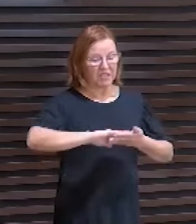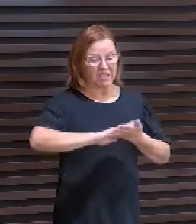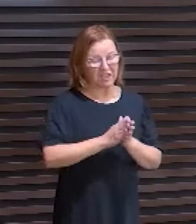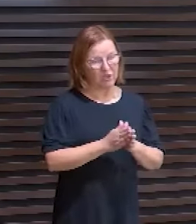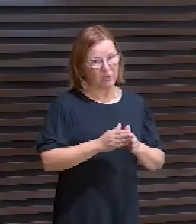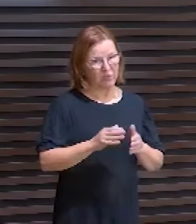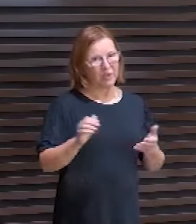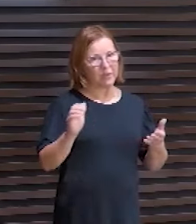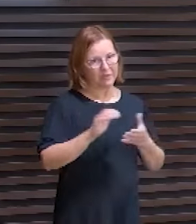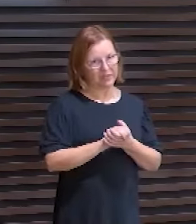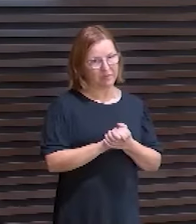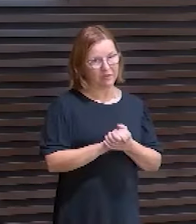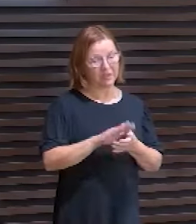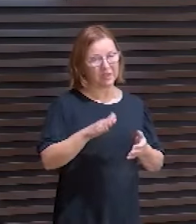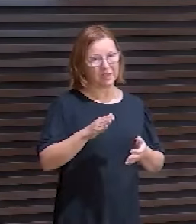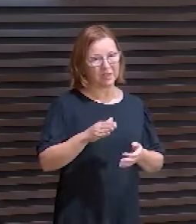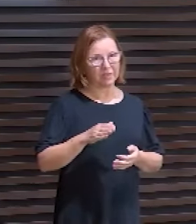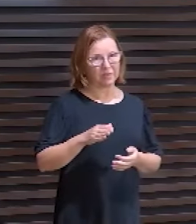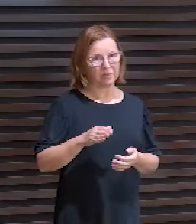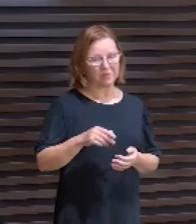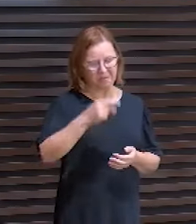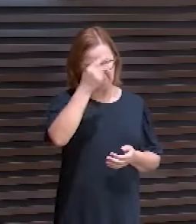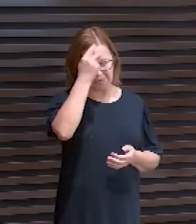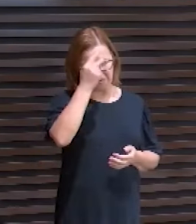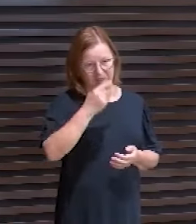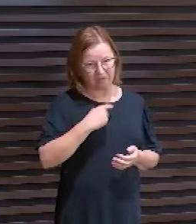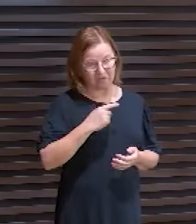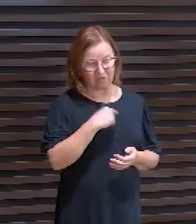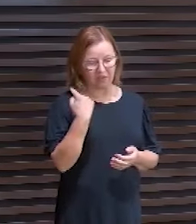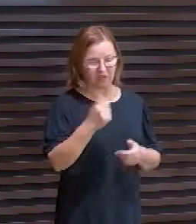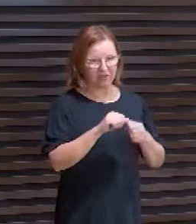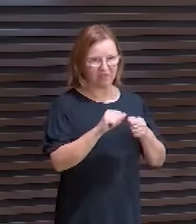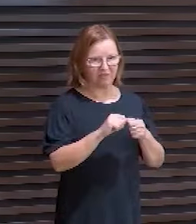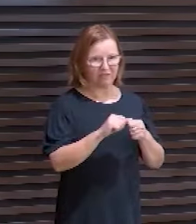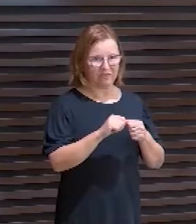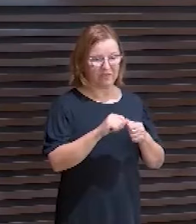egoísmo leva-nos a tomar decisões